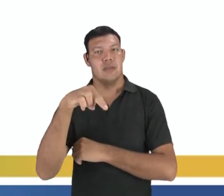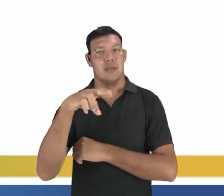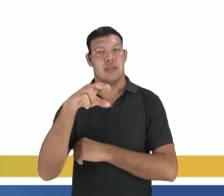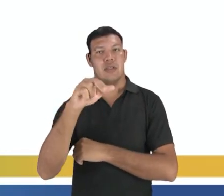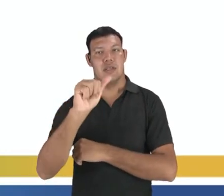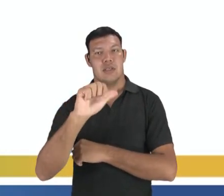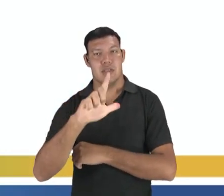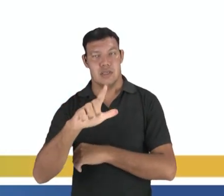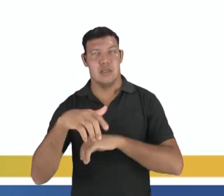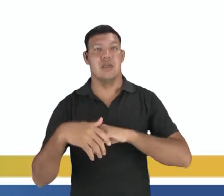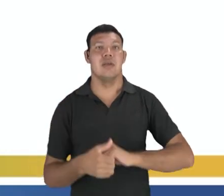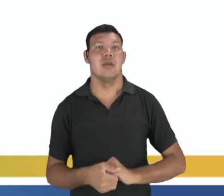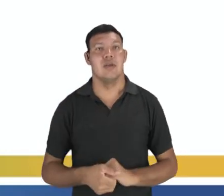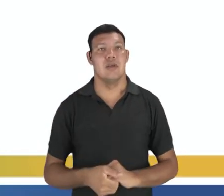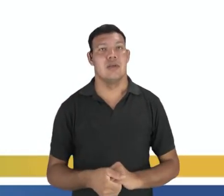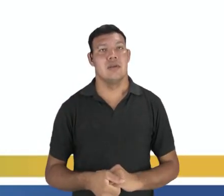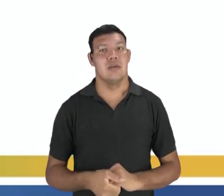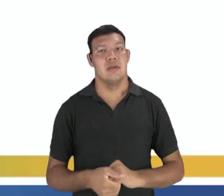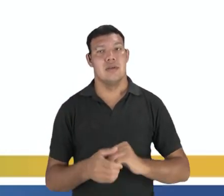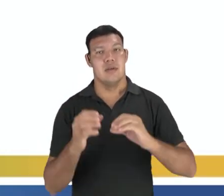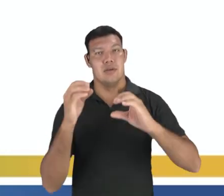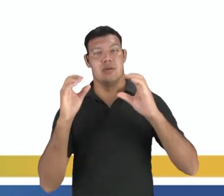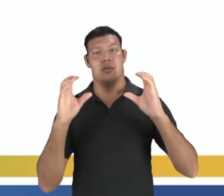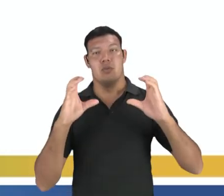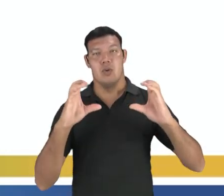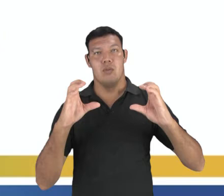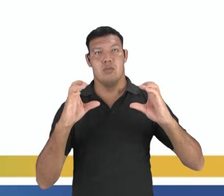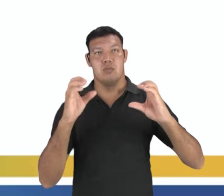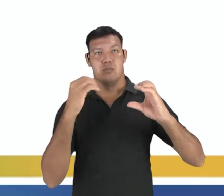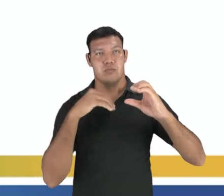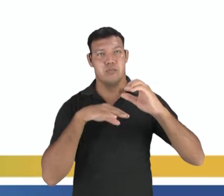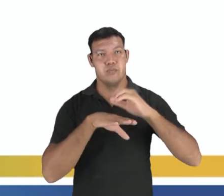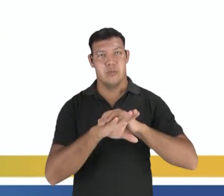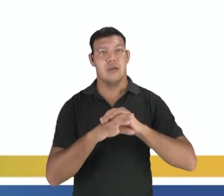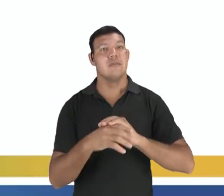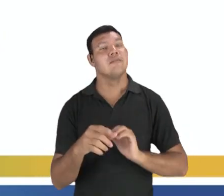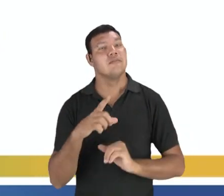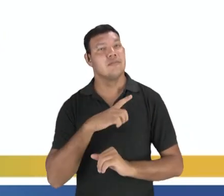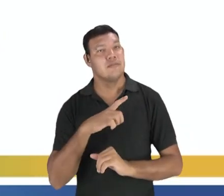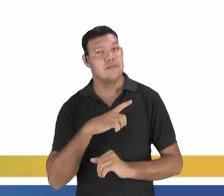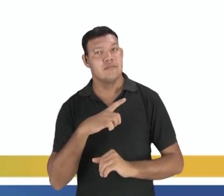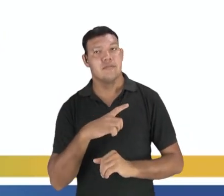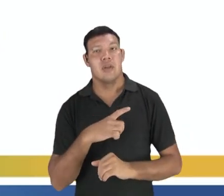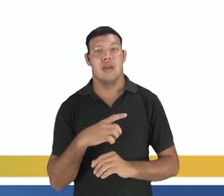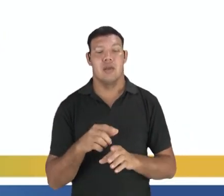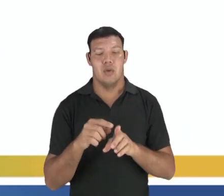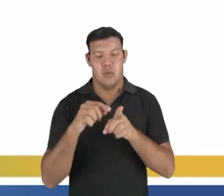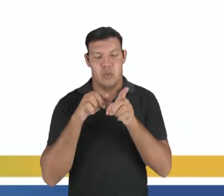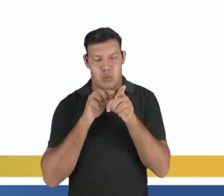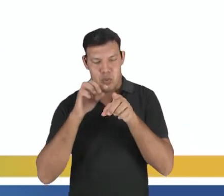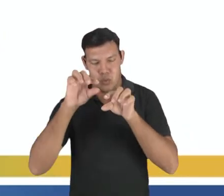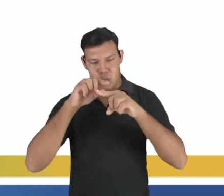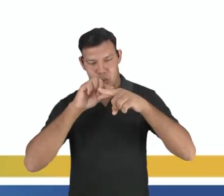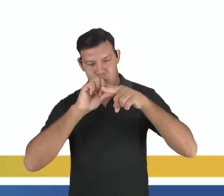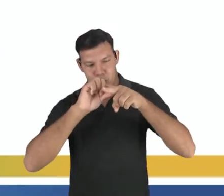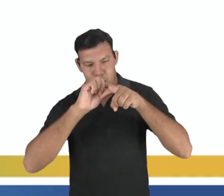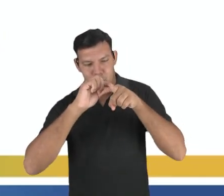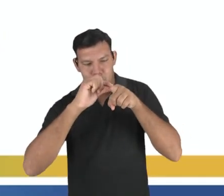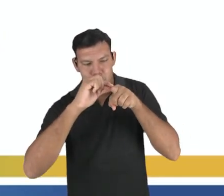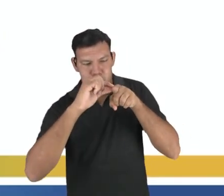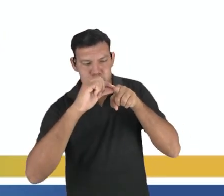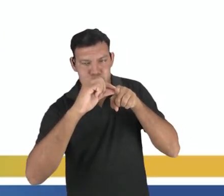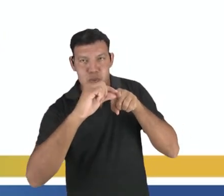que ela fica abaixo da próstata, e bem embaixo nós vamos ter aí a uretra, que é por onde a urina vai